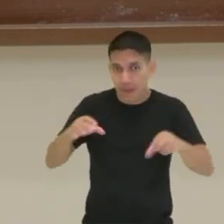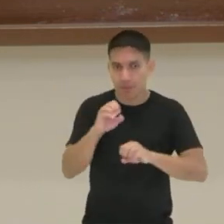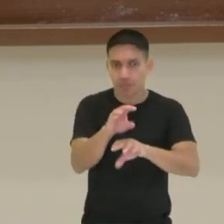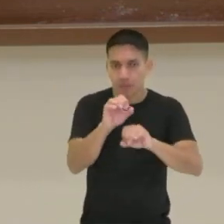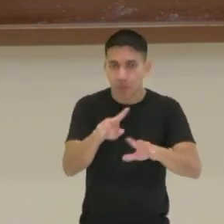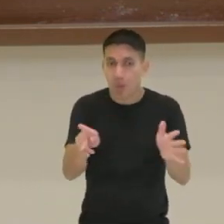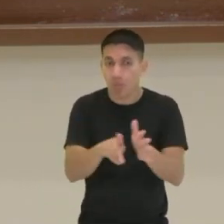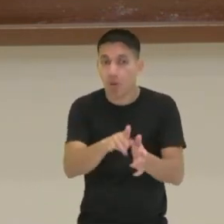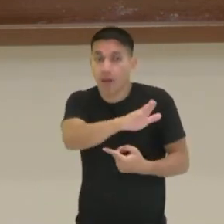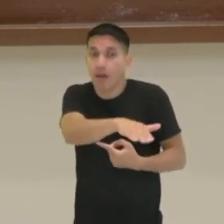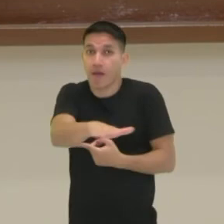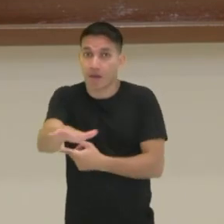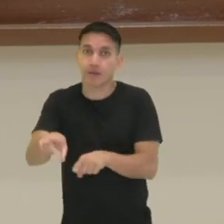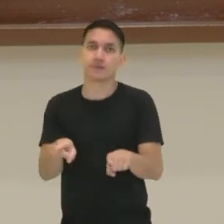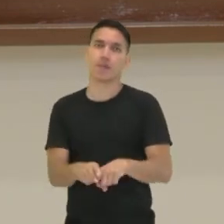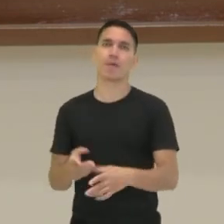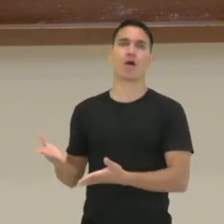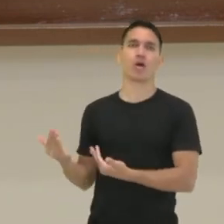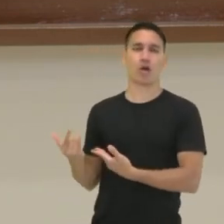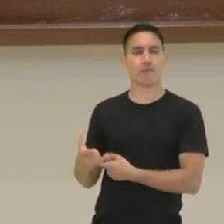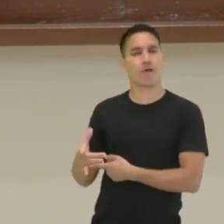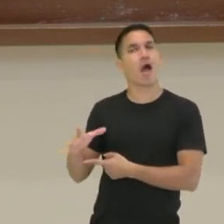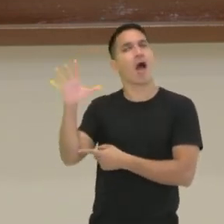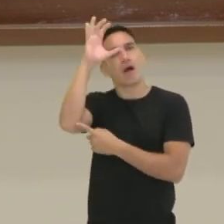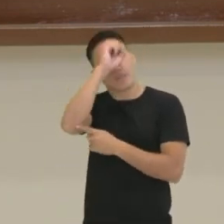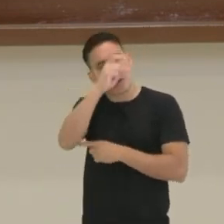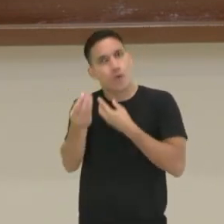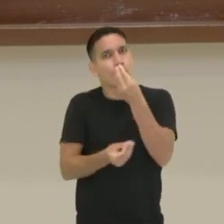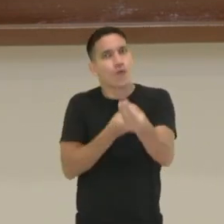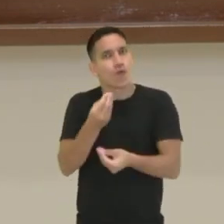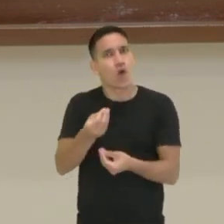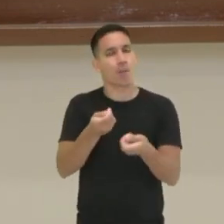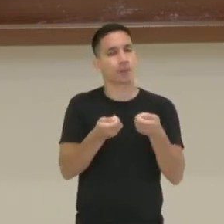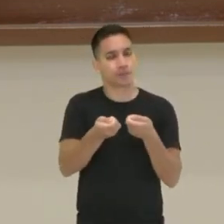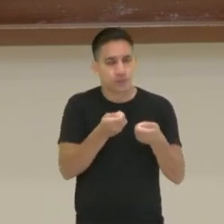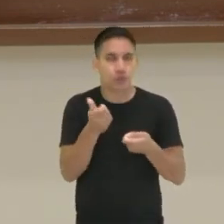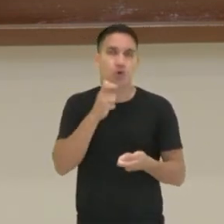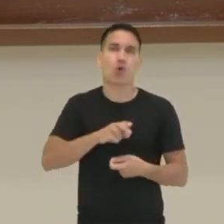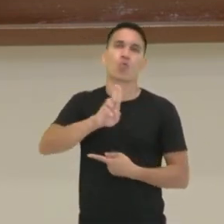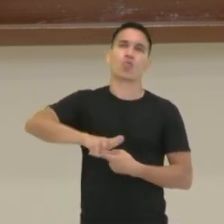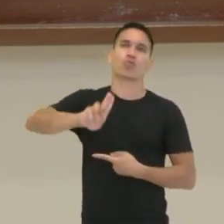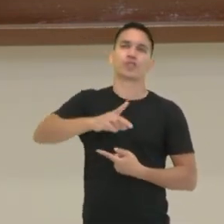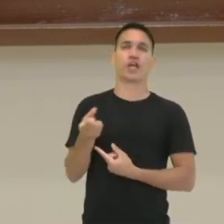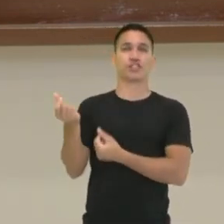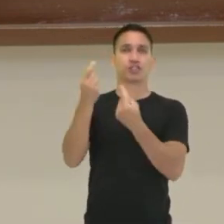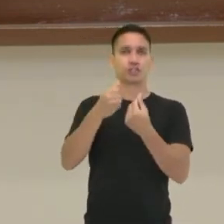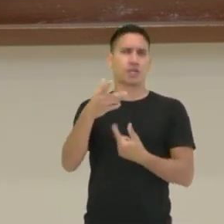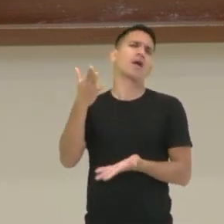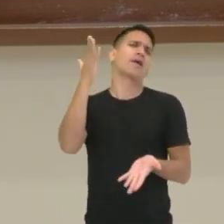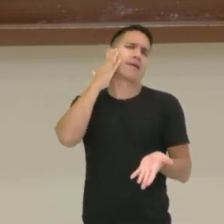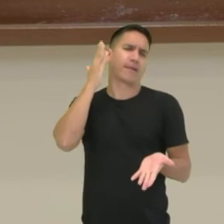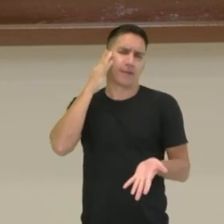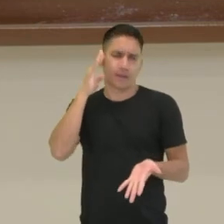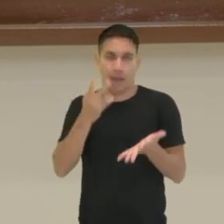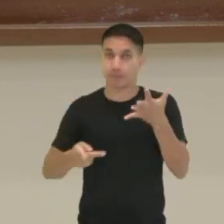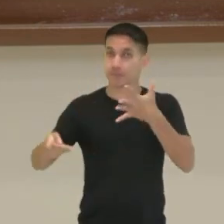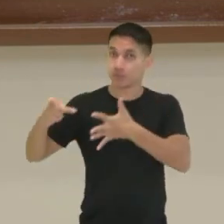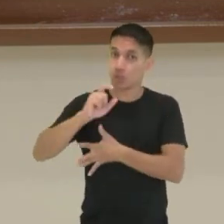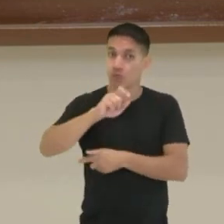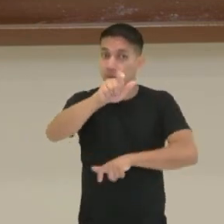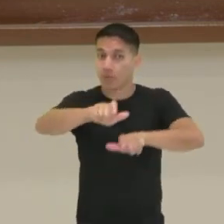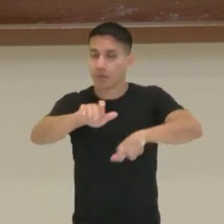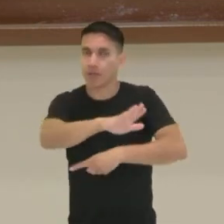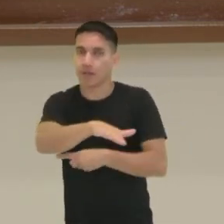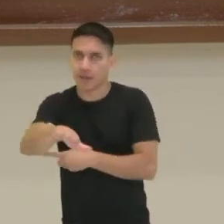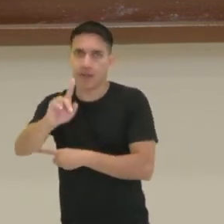ensinar crianças e adolescentes a usar o dinheiro, né? Então, embora prioritariamente nós podemos entender que esse público seja